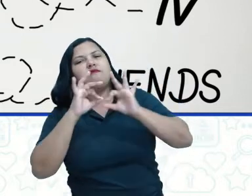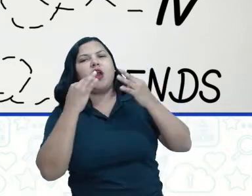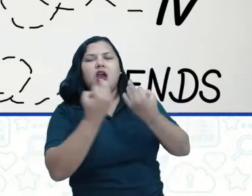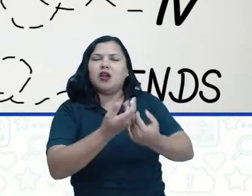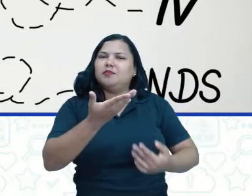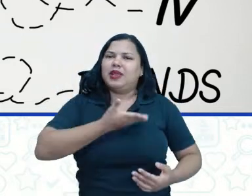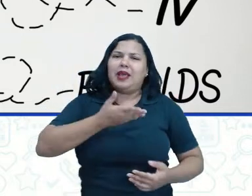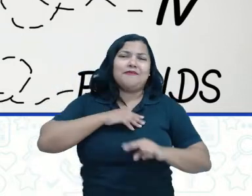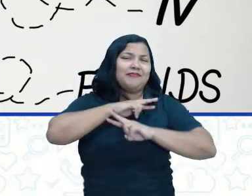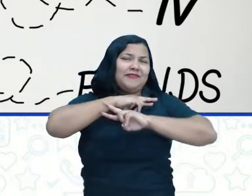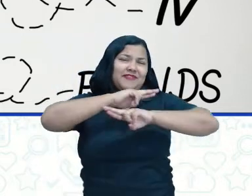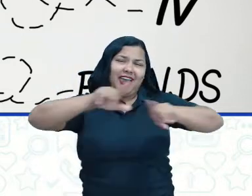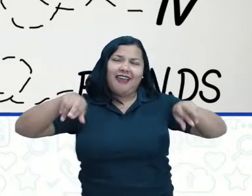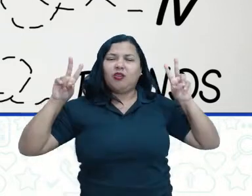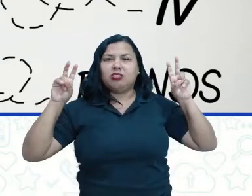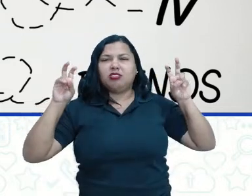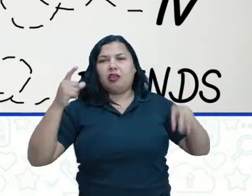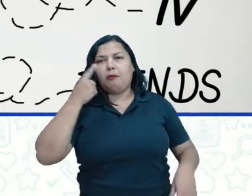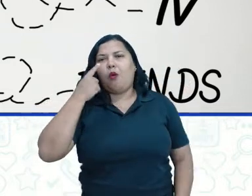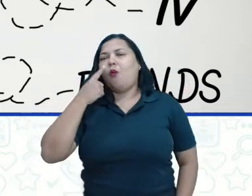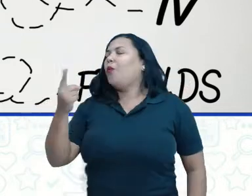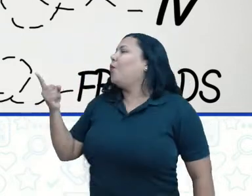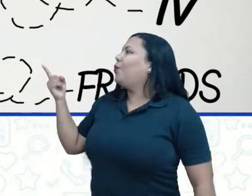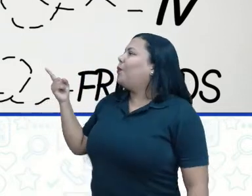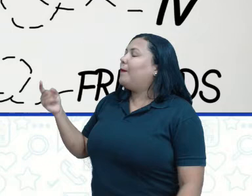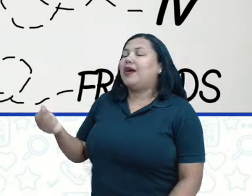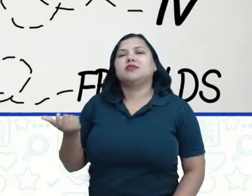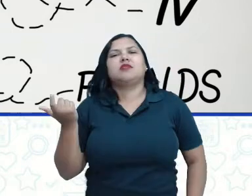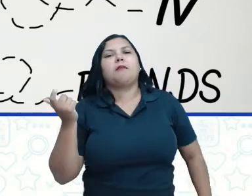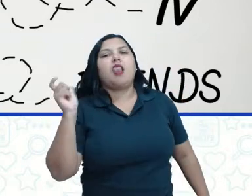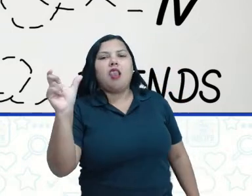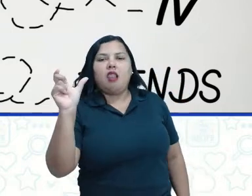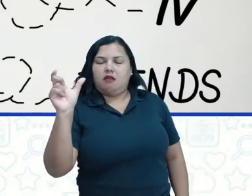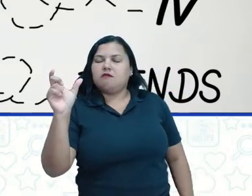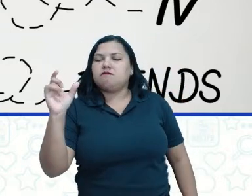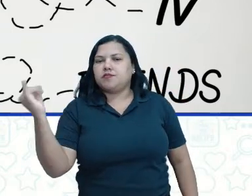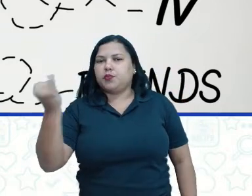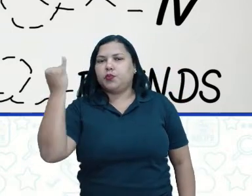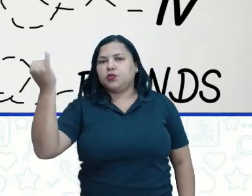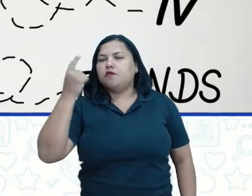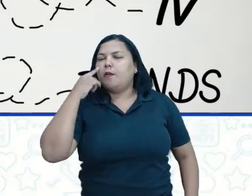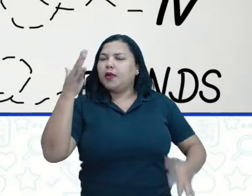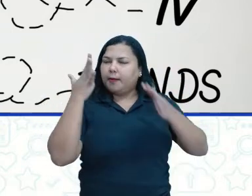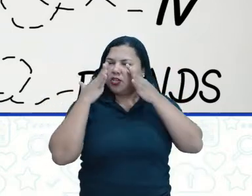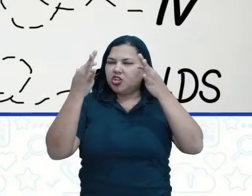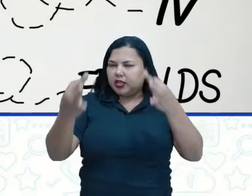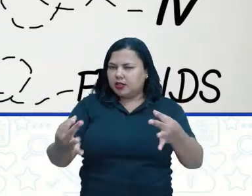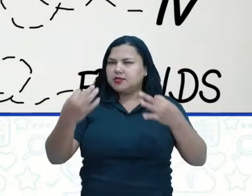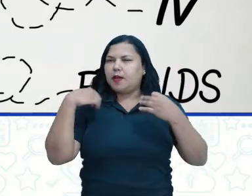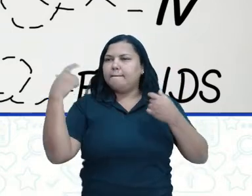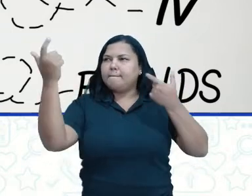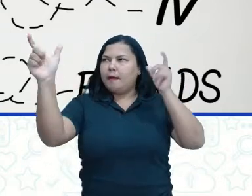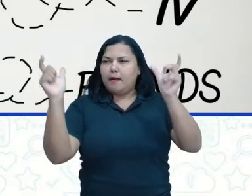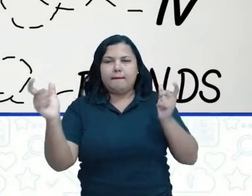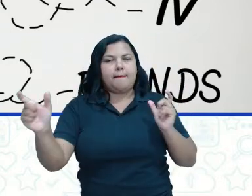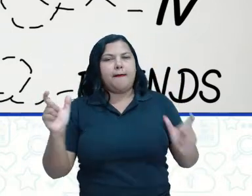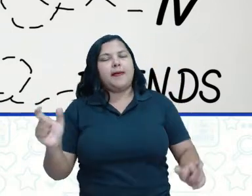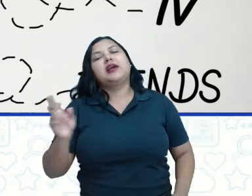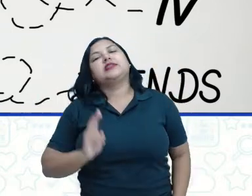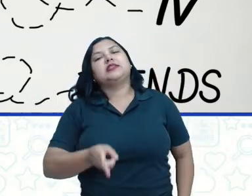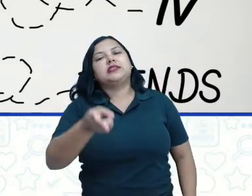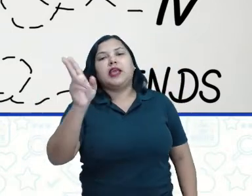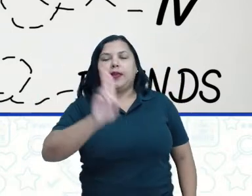amigos. Aí tem assim, ó, tem algumas palavras-chave aqui para você, gente. Vamos sacar aqui essas palavras com todo carinho, que são palavras que estão circundando nossa